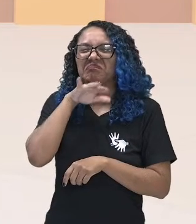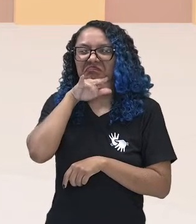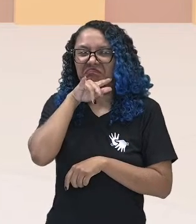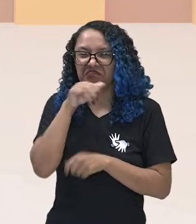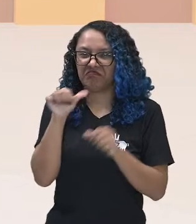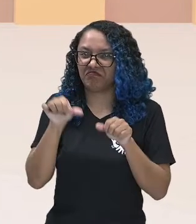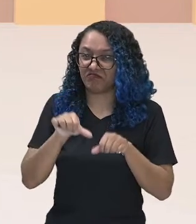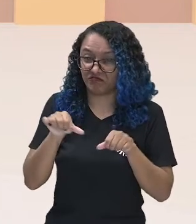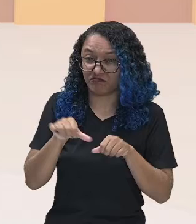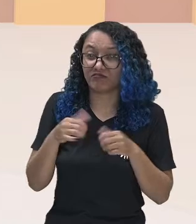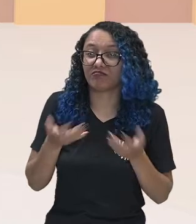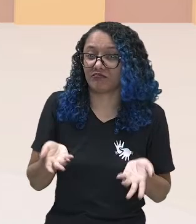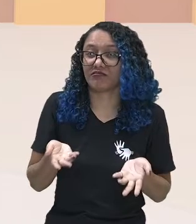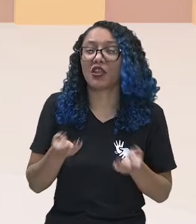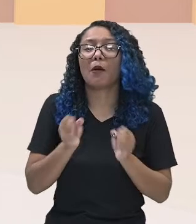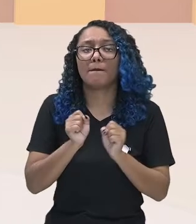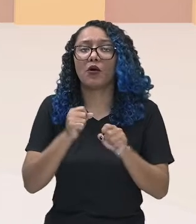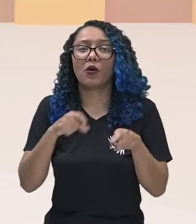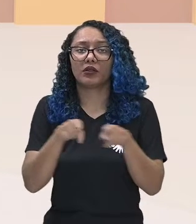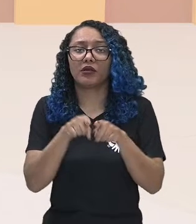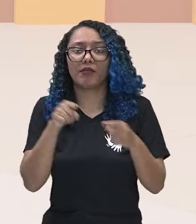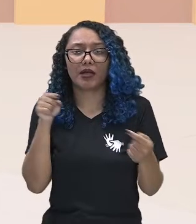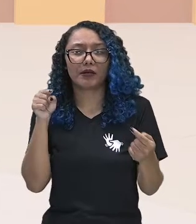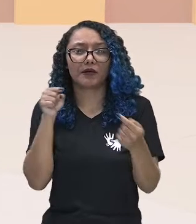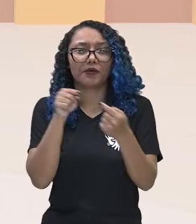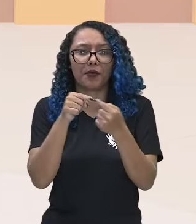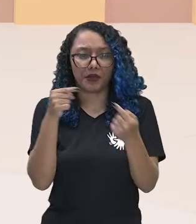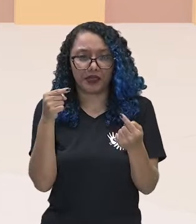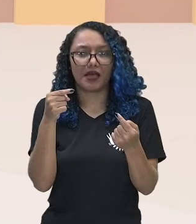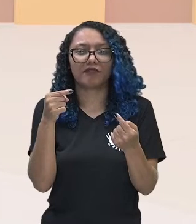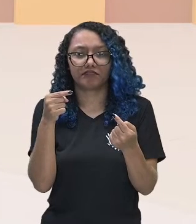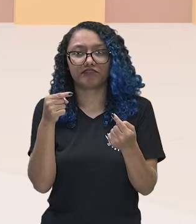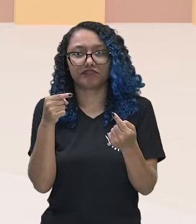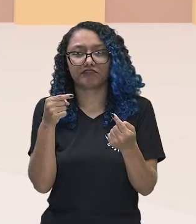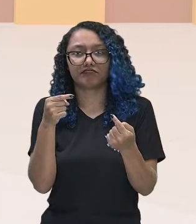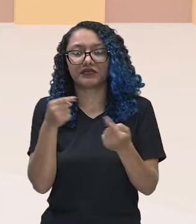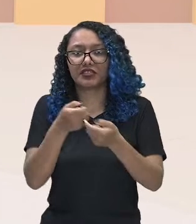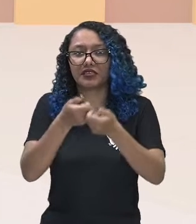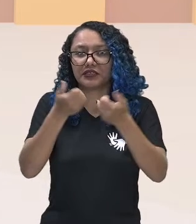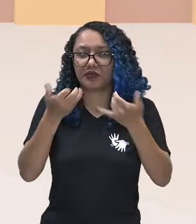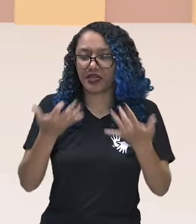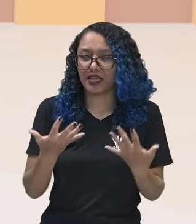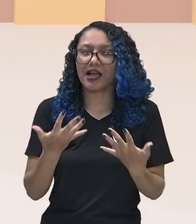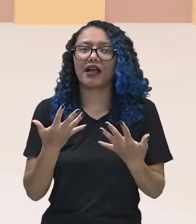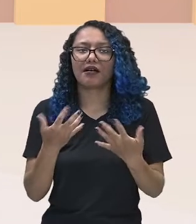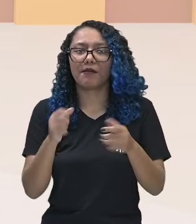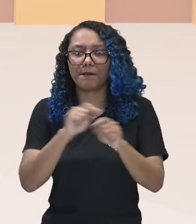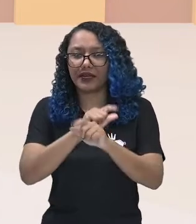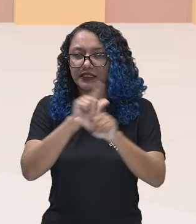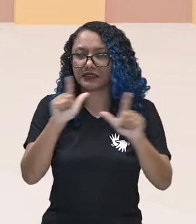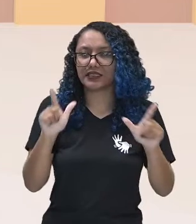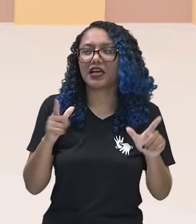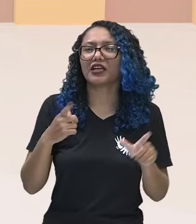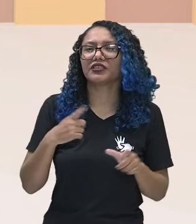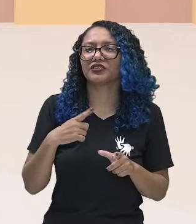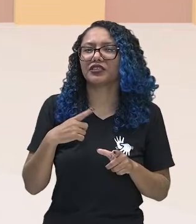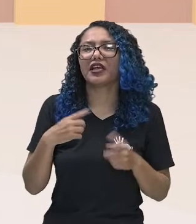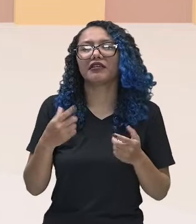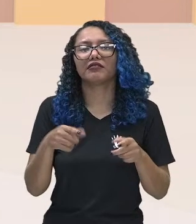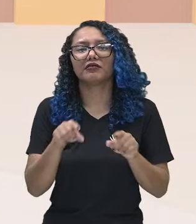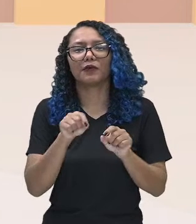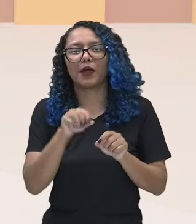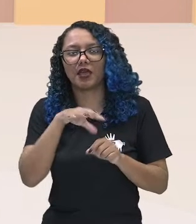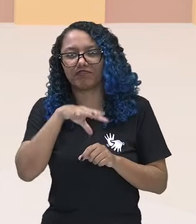exemplo. Então eu posso descrever aquela paisagem também a partir disso. Então nós temos aí no conceito de